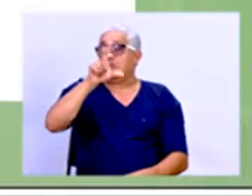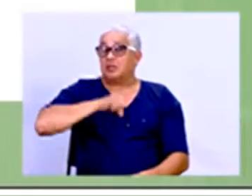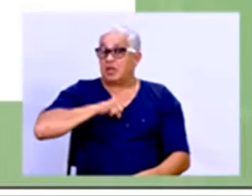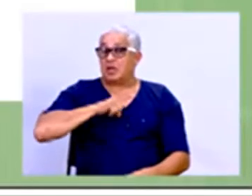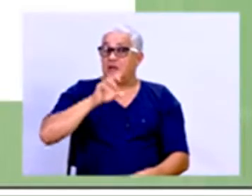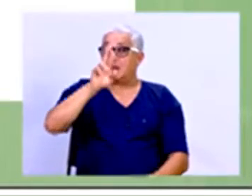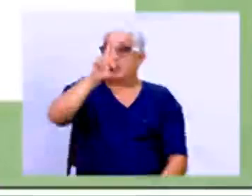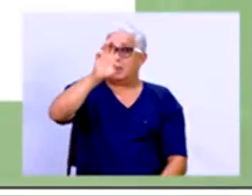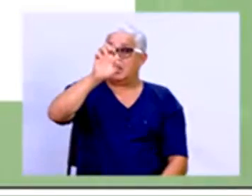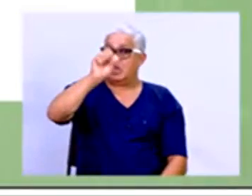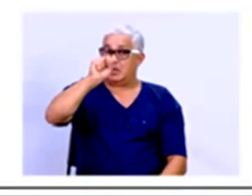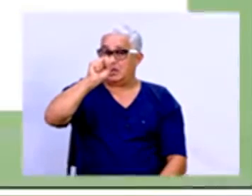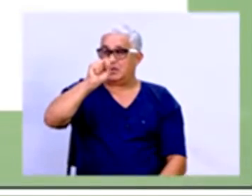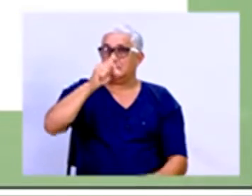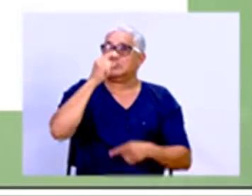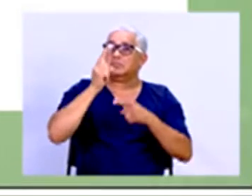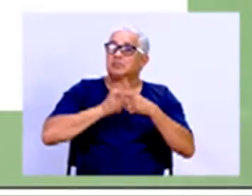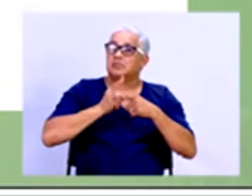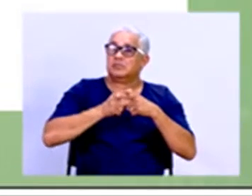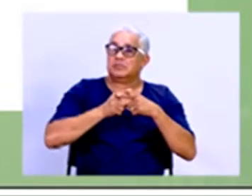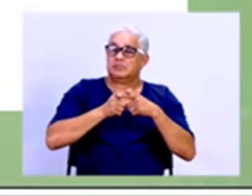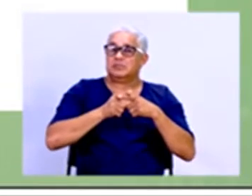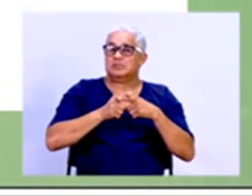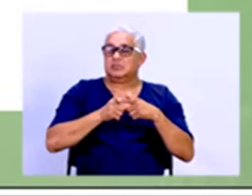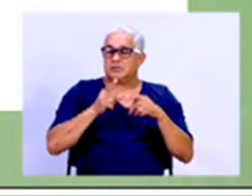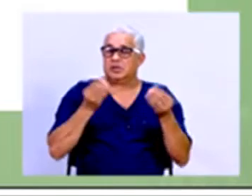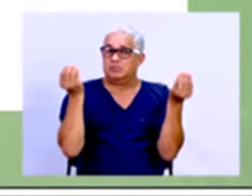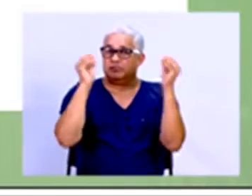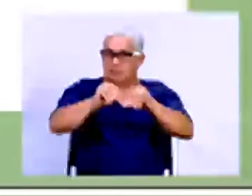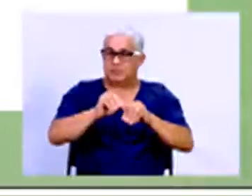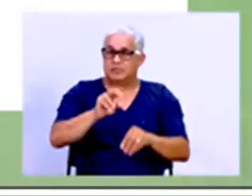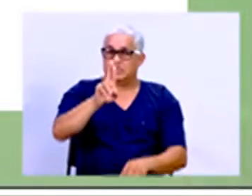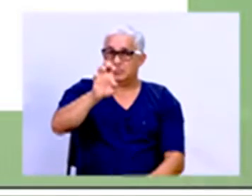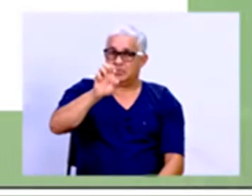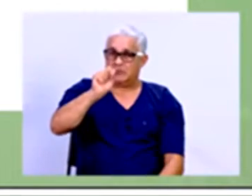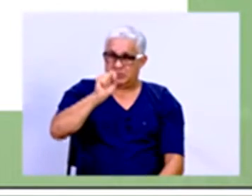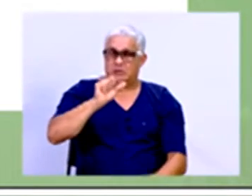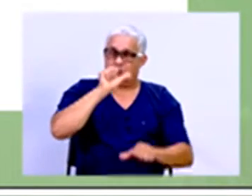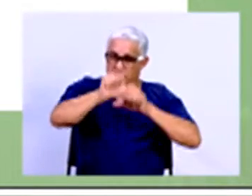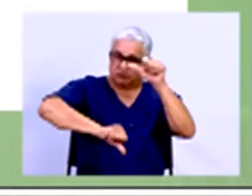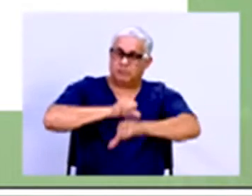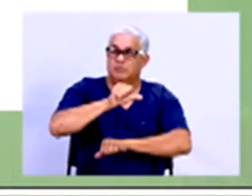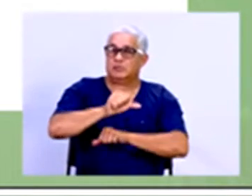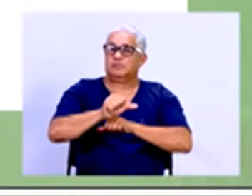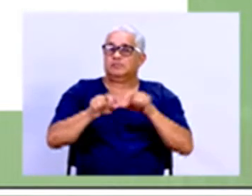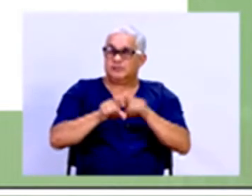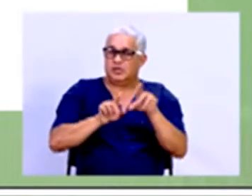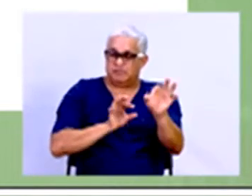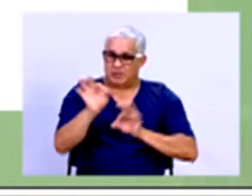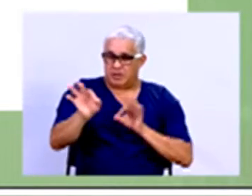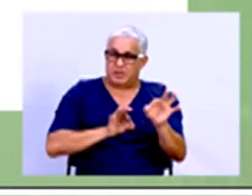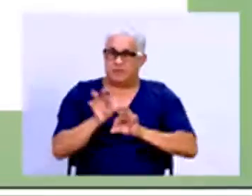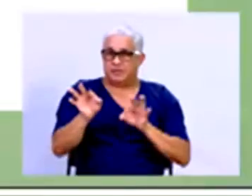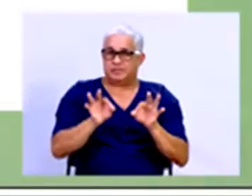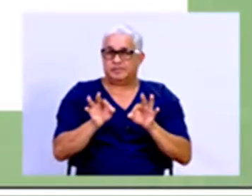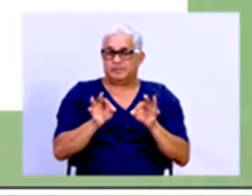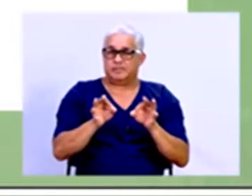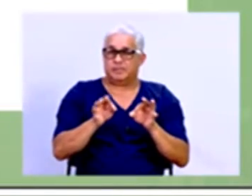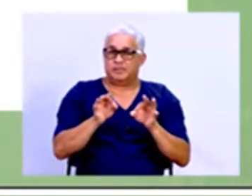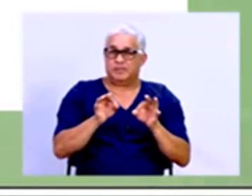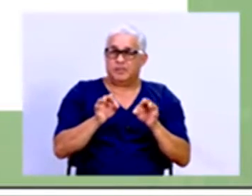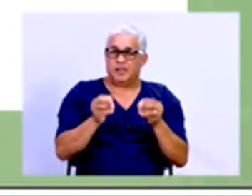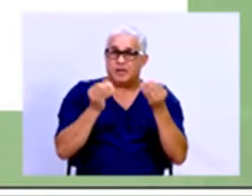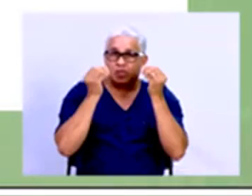comando foi armazenada na variável res, certo? Então, res, executei, transformei, preparei o meu vetor através desse comando, joguei